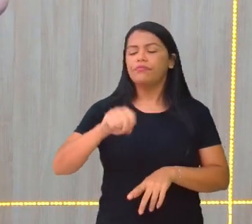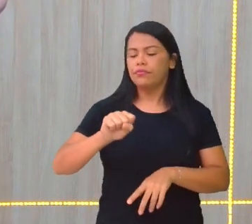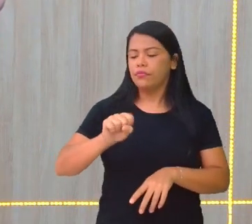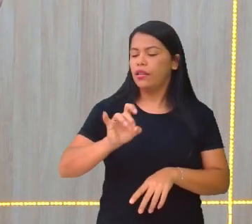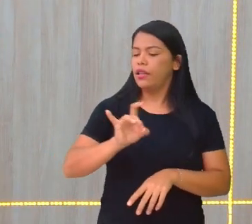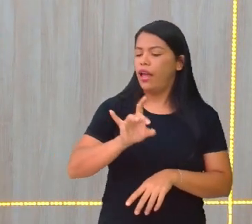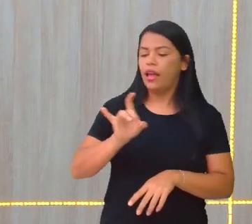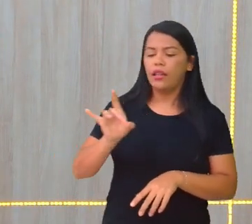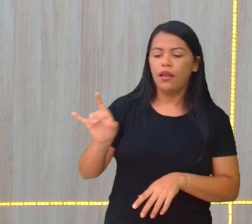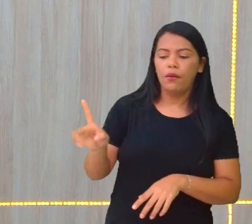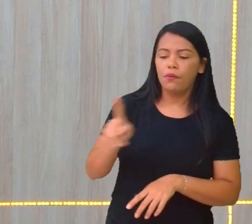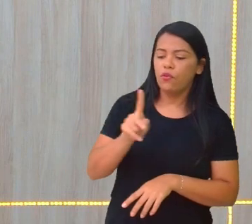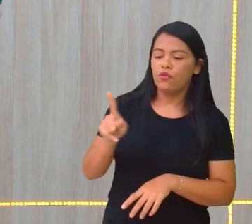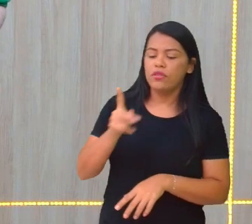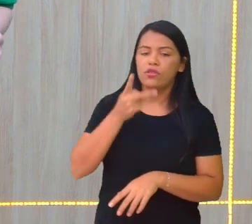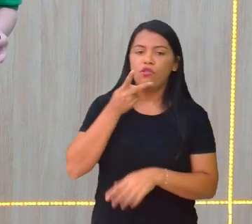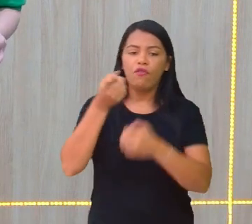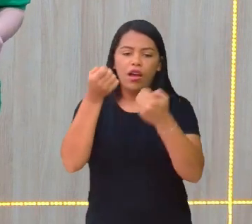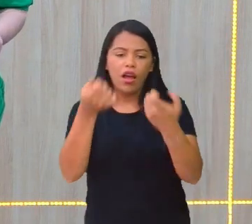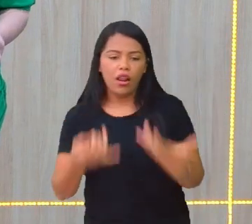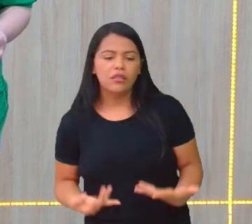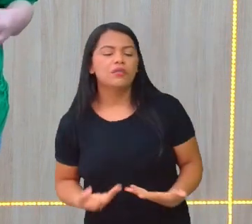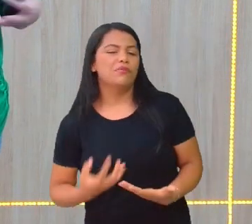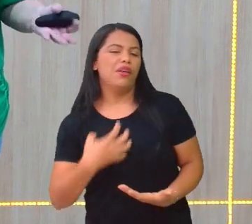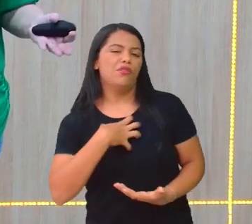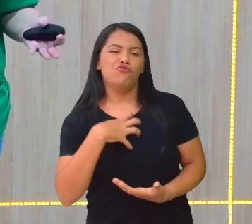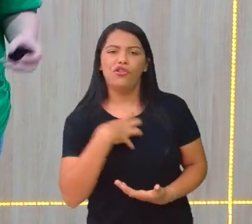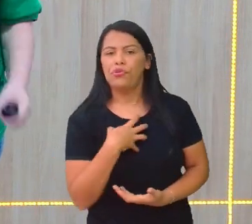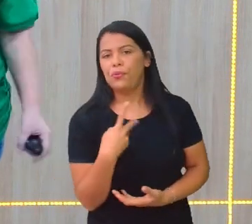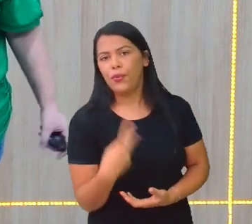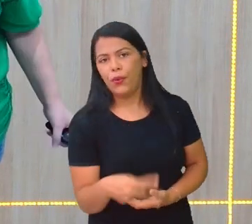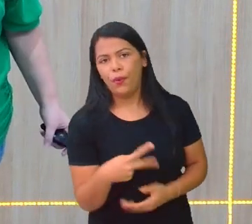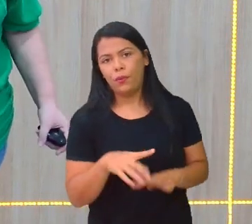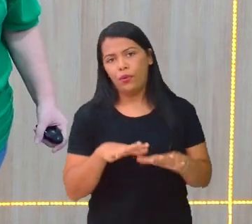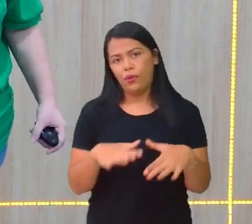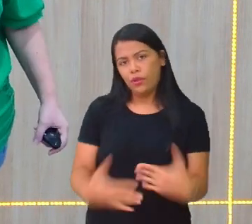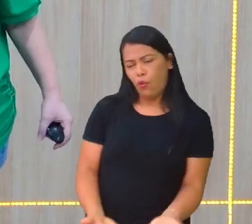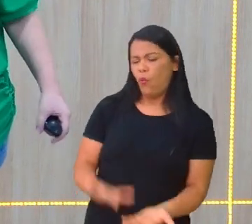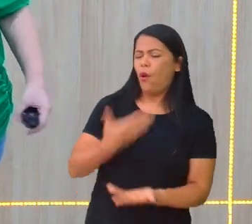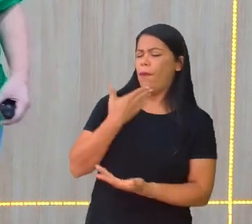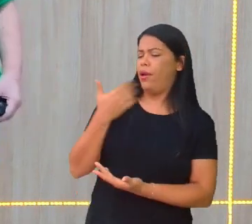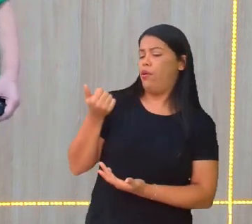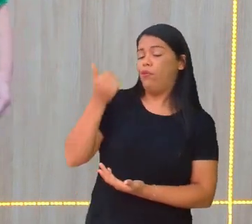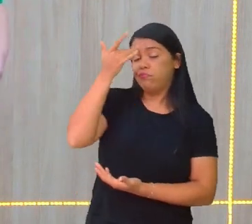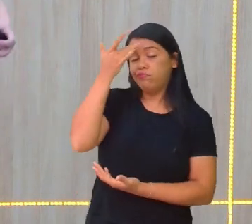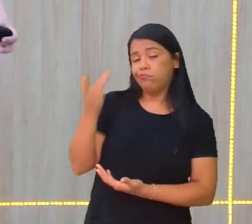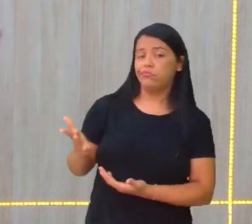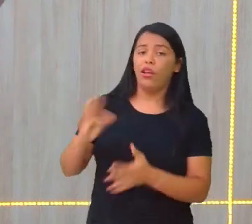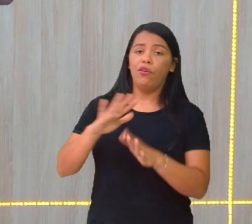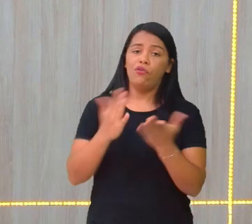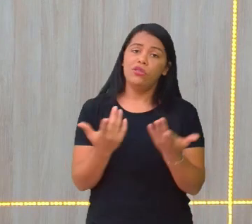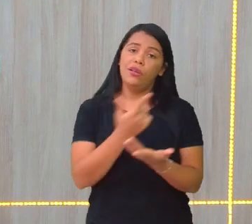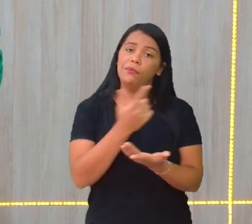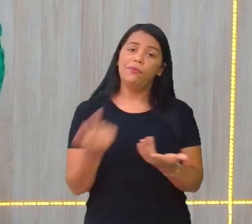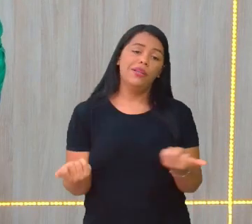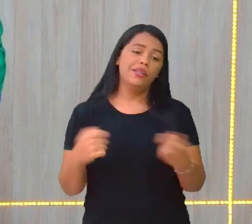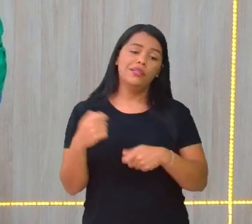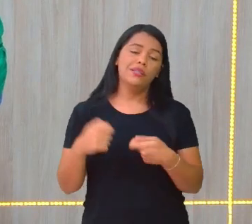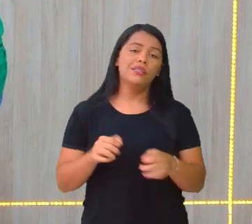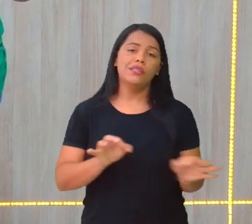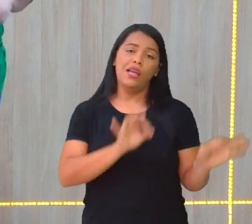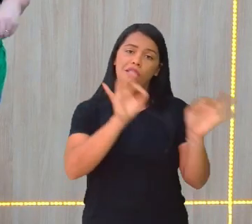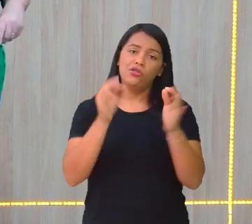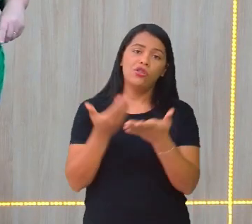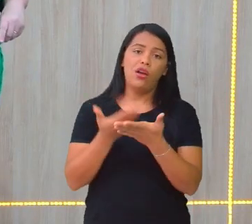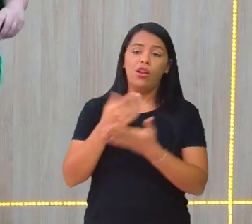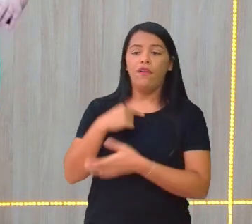enfoque, né? E para você, qual o melhor? Não sei. Vocês teriam que assistir às aulas e dizer, esse daqui eu aprendi